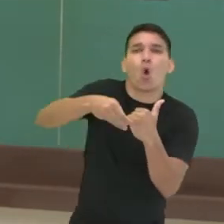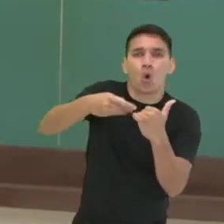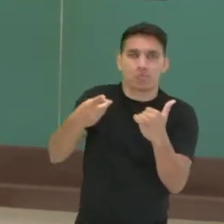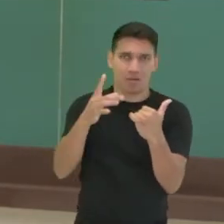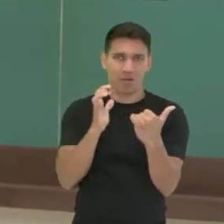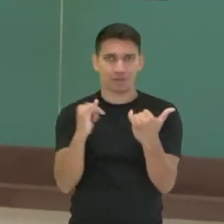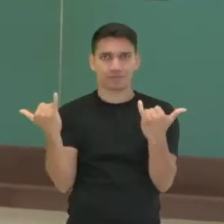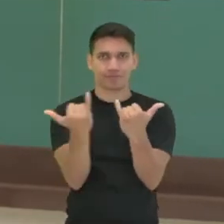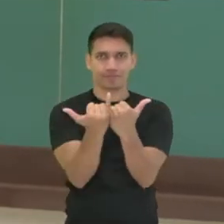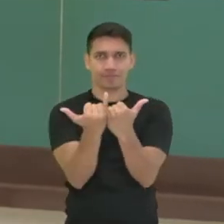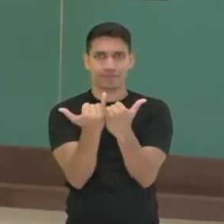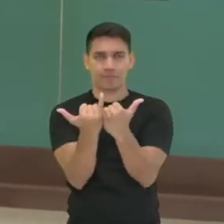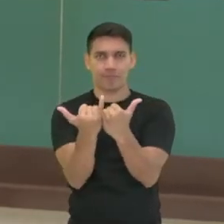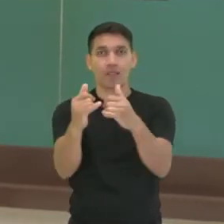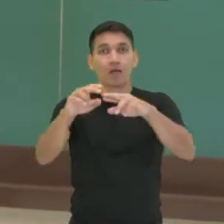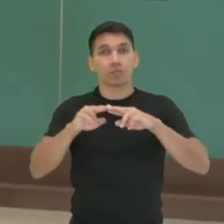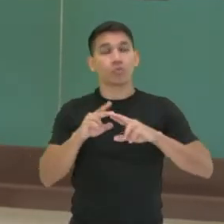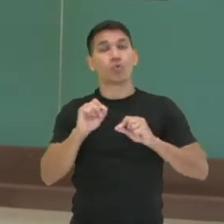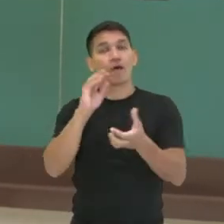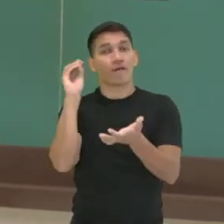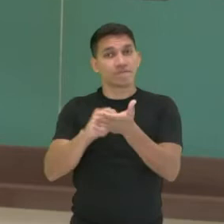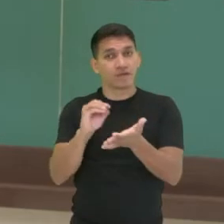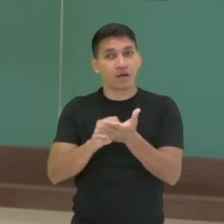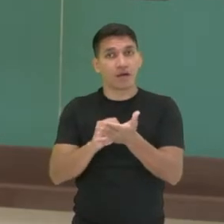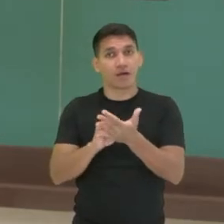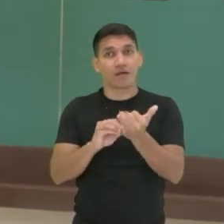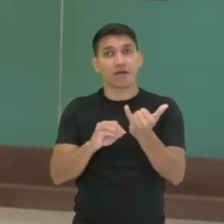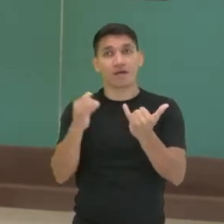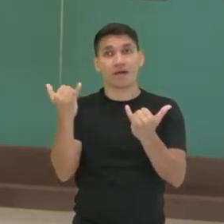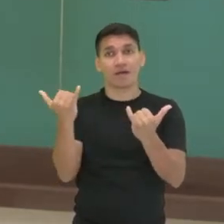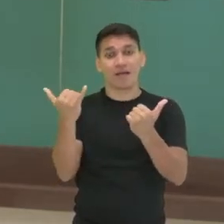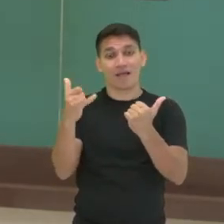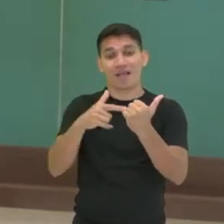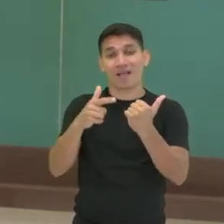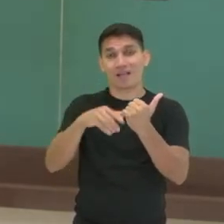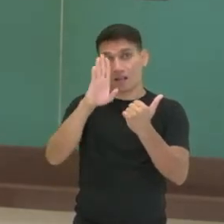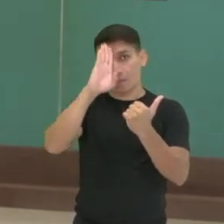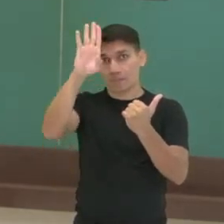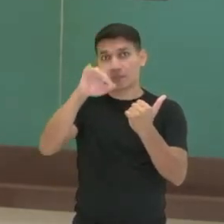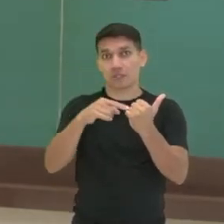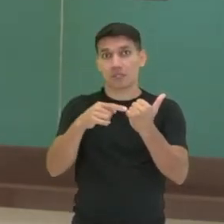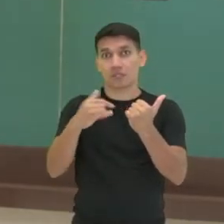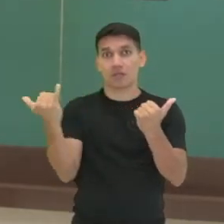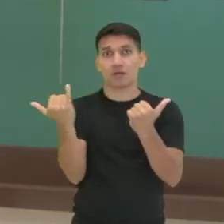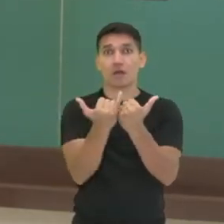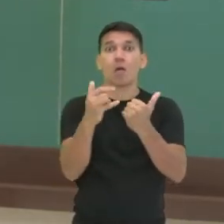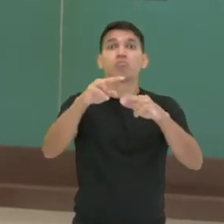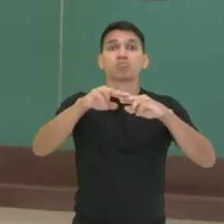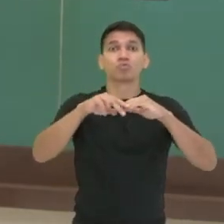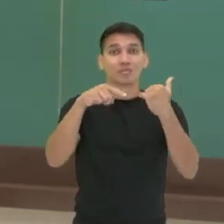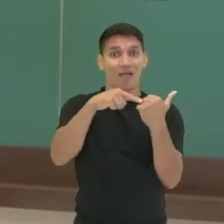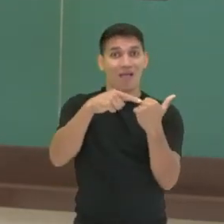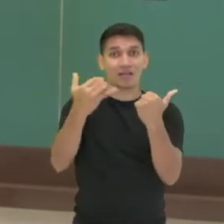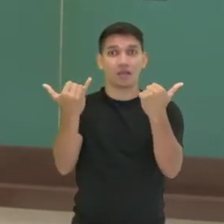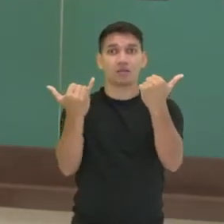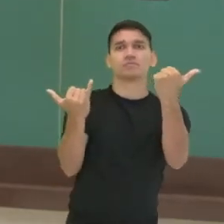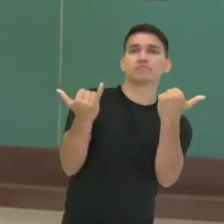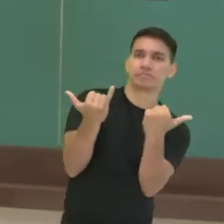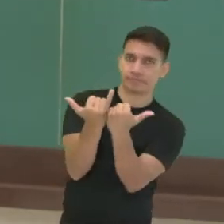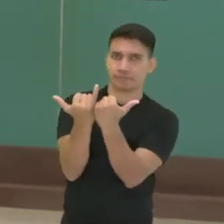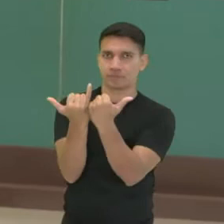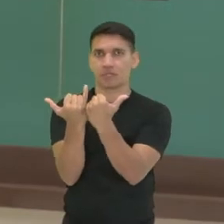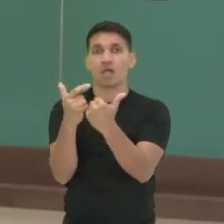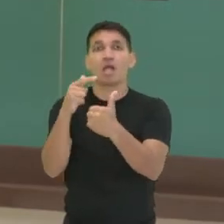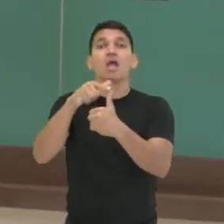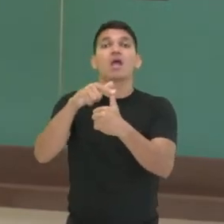oração que está sem um dos termos vai ser a principal. E ela vai fazer o quê? Vai subordinar a outra oração. Então, eu quero